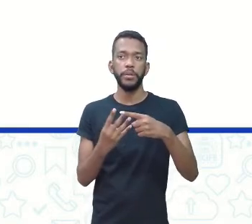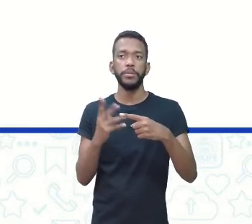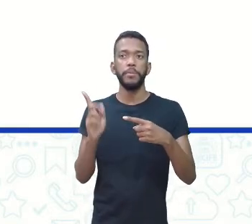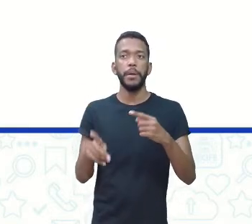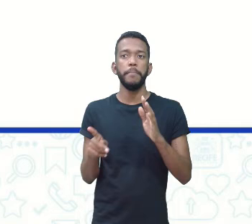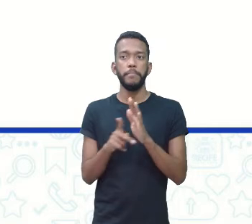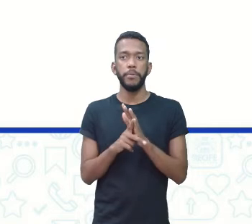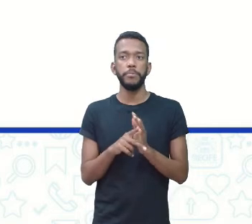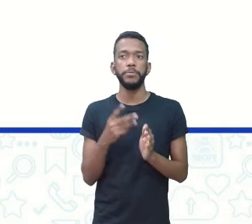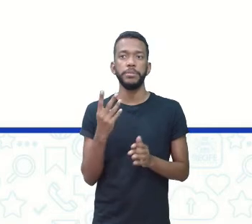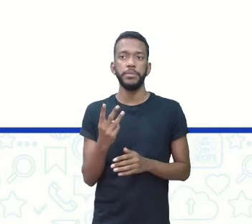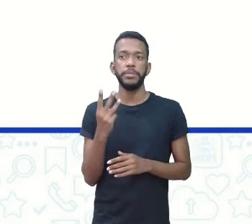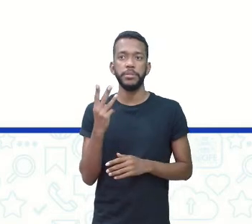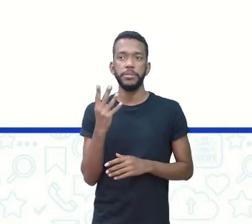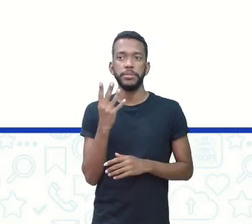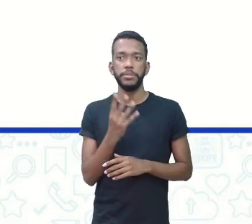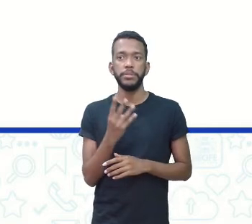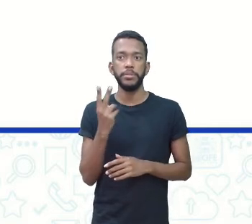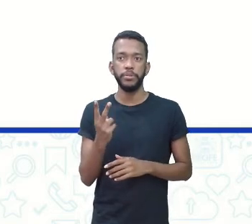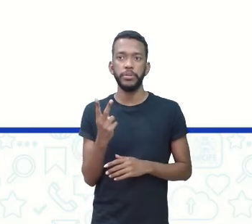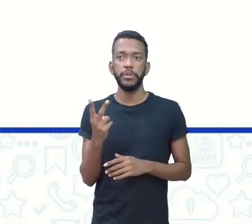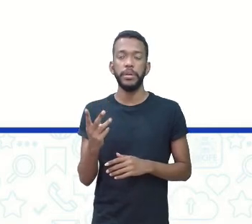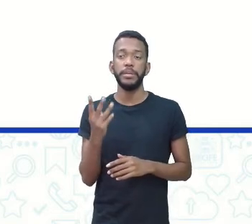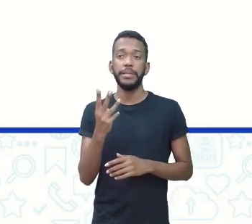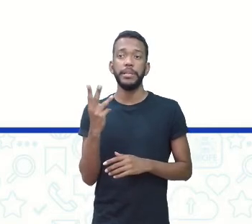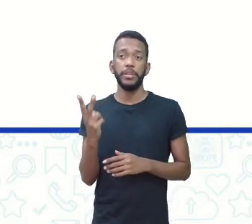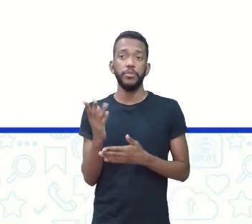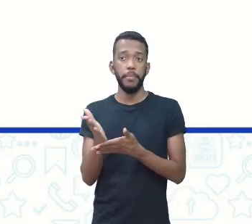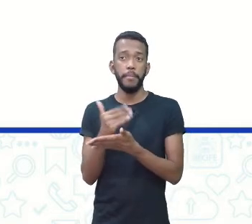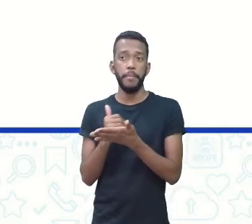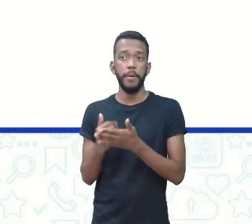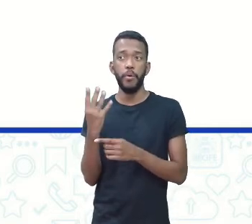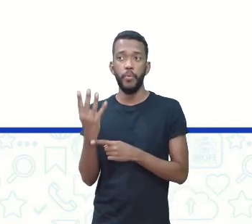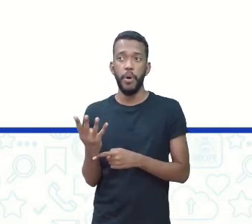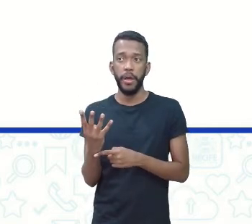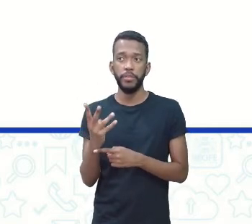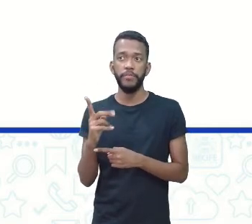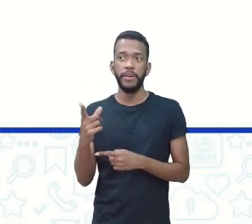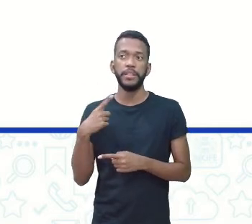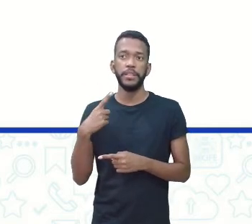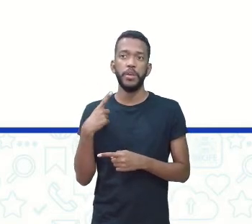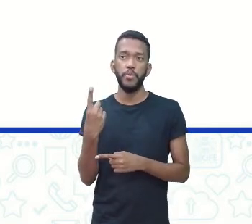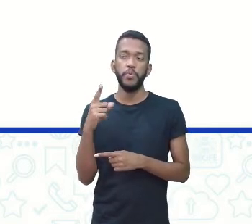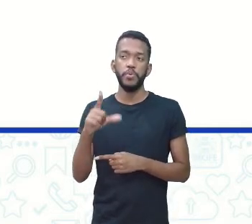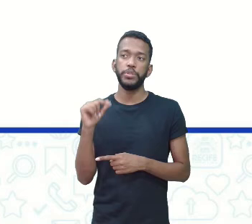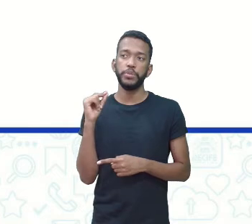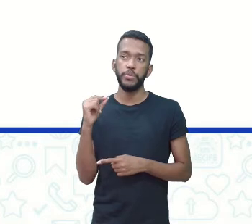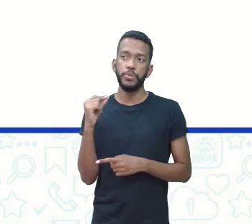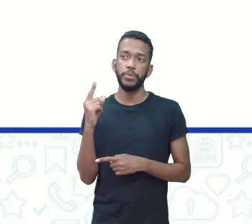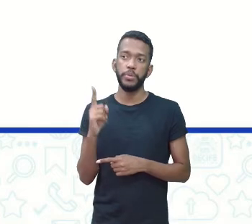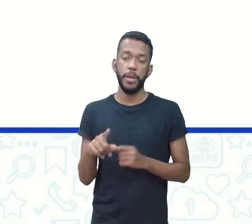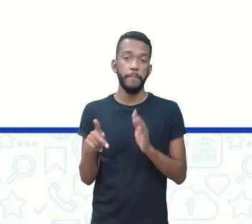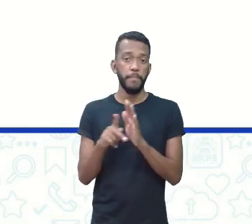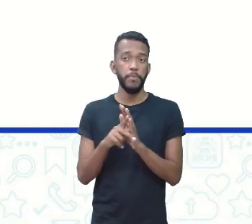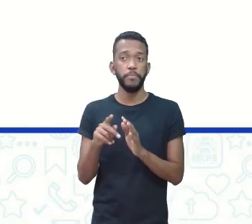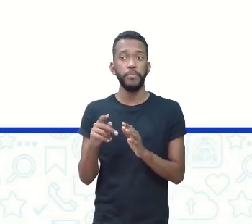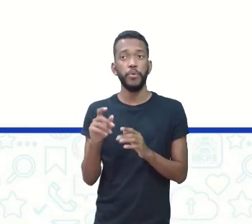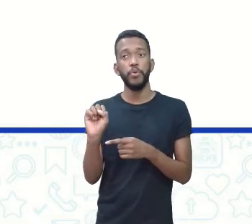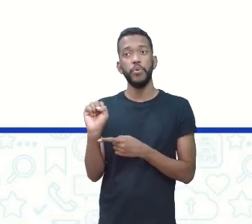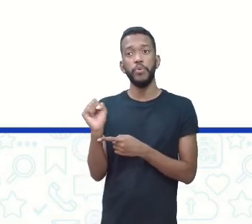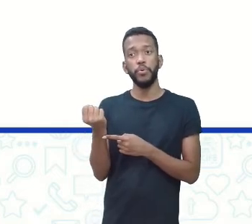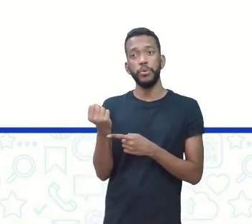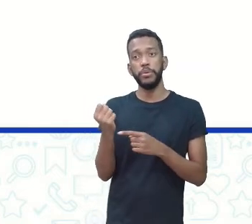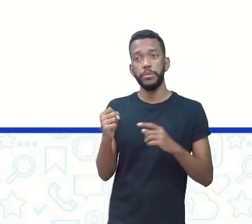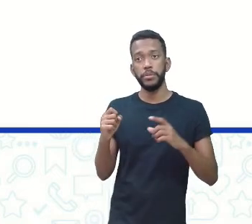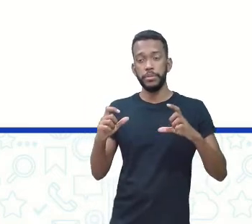ser 32 dividido para 4. Aqui vai dar 8 e a gente vai ter uma parte de 4 partes em